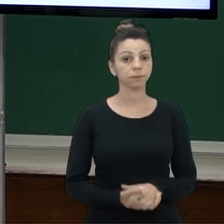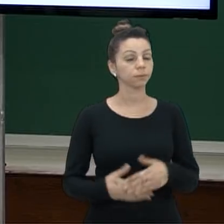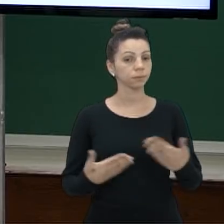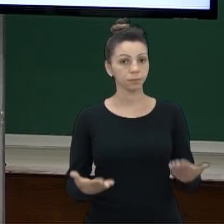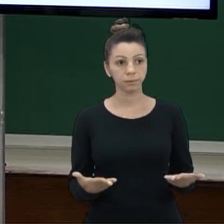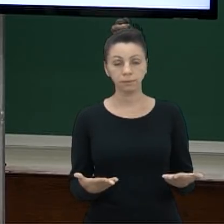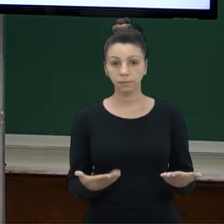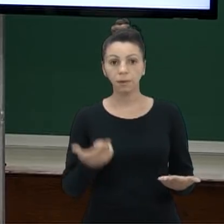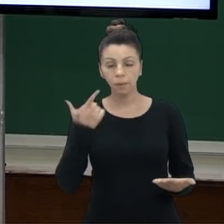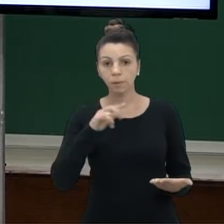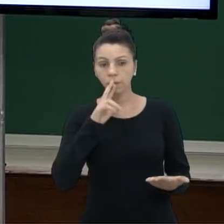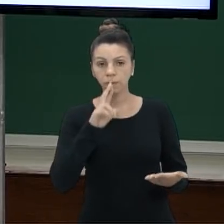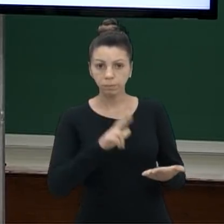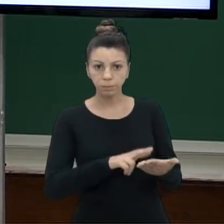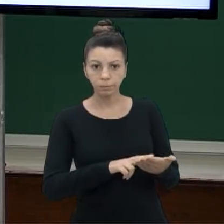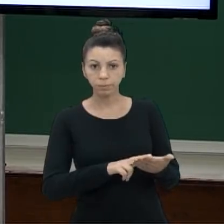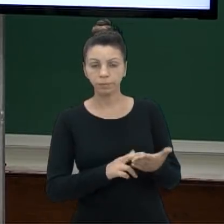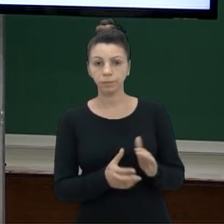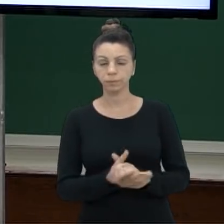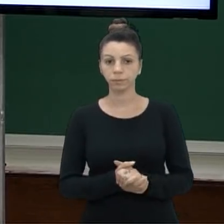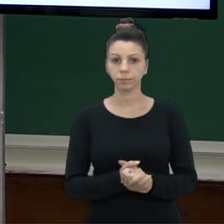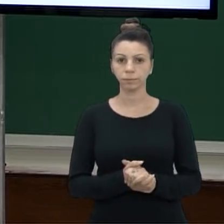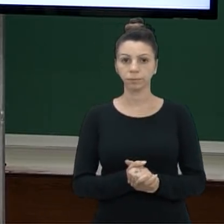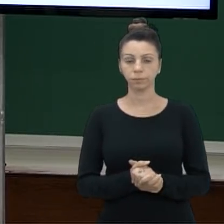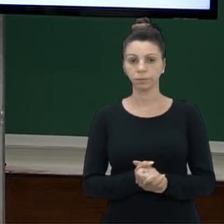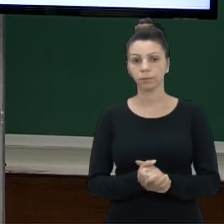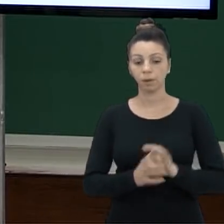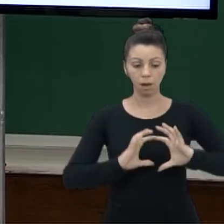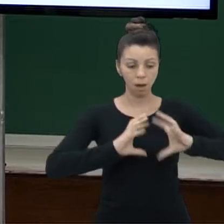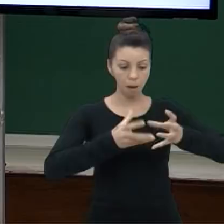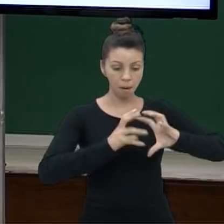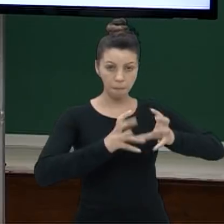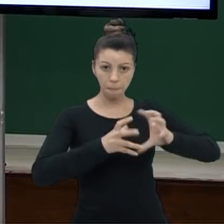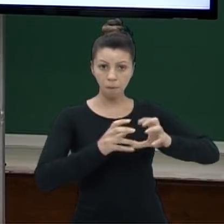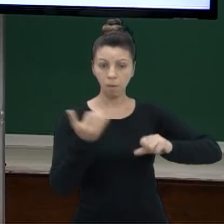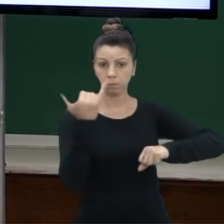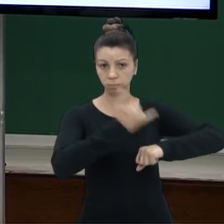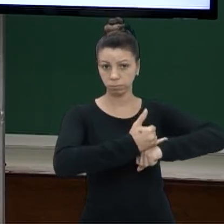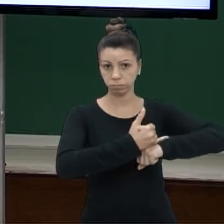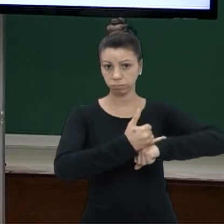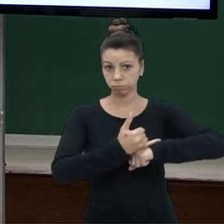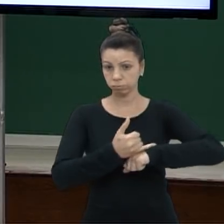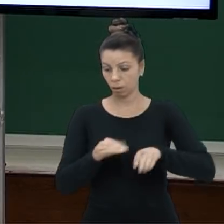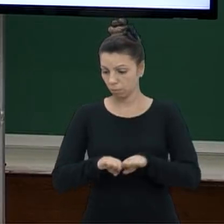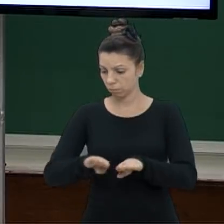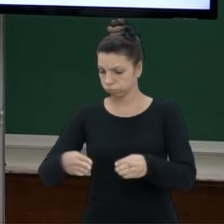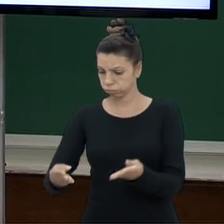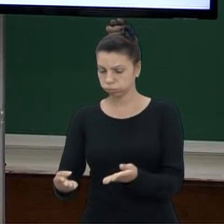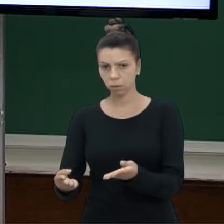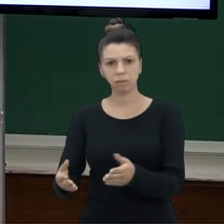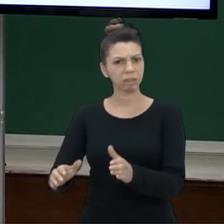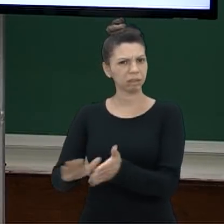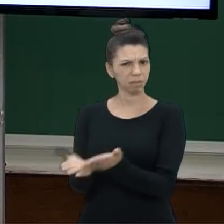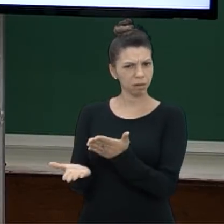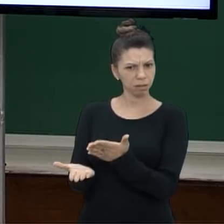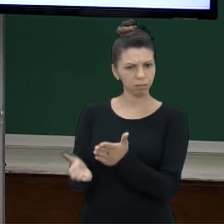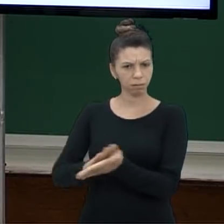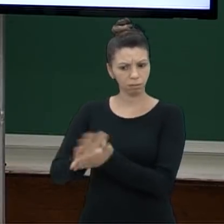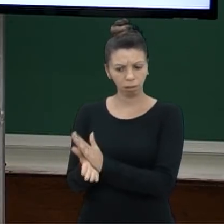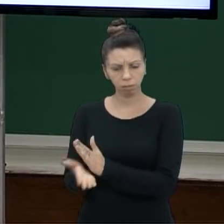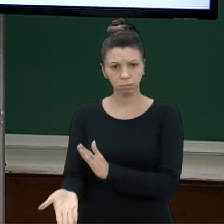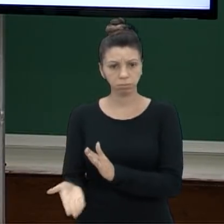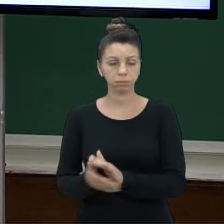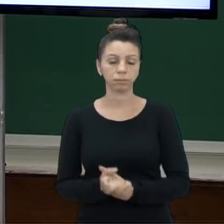E aí, conseguiram descobrir se ela estragaria ou não o nosso suporte, a bola de ferro? Bom, eu vou descobrir agora aqui com vocês.